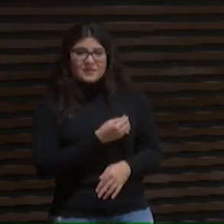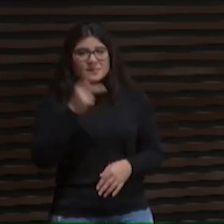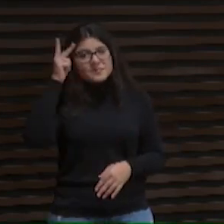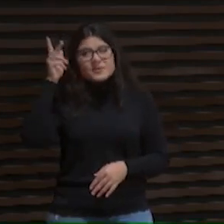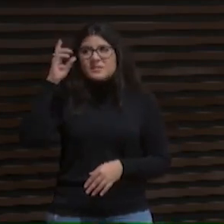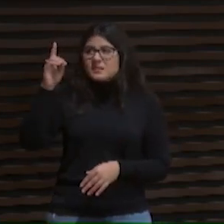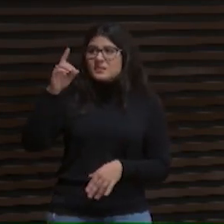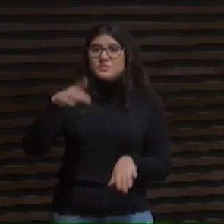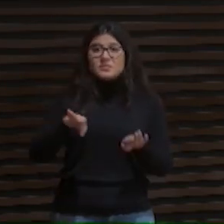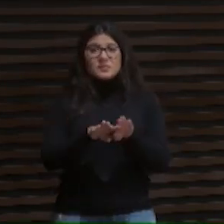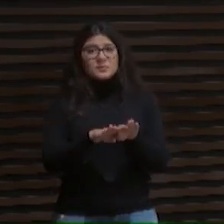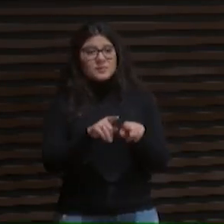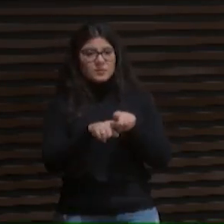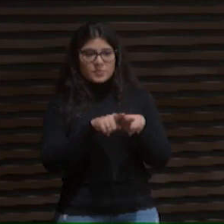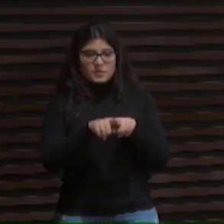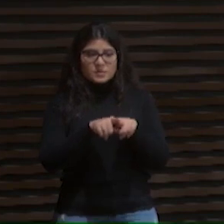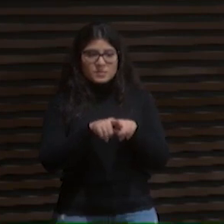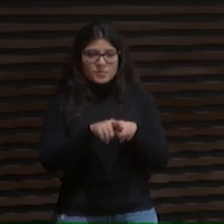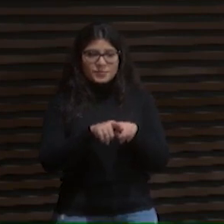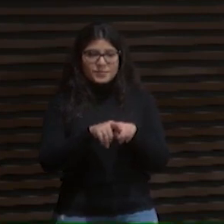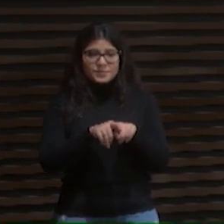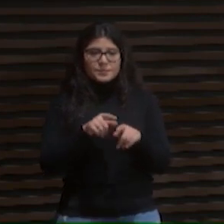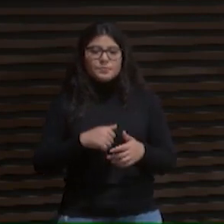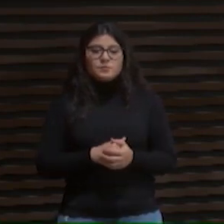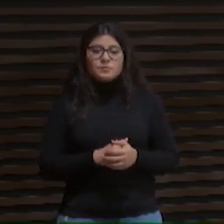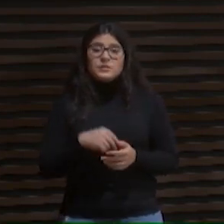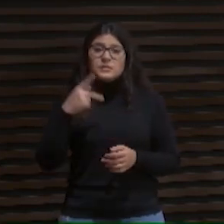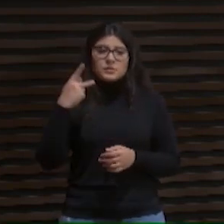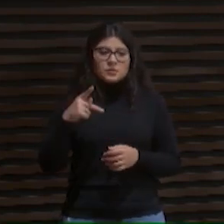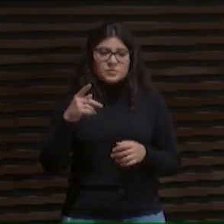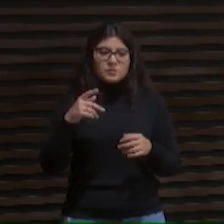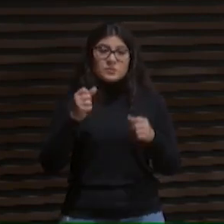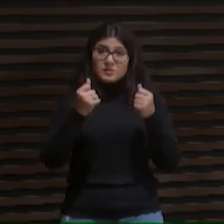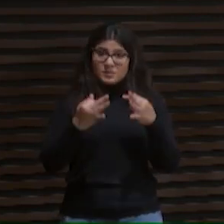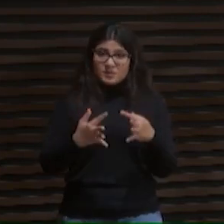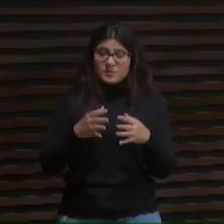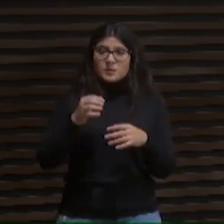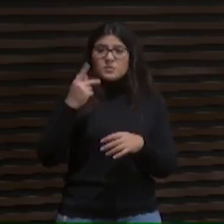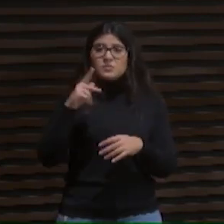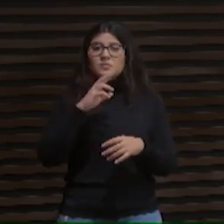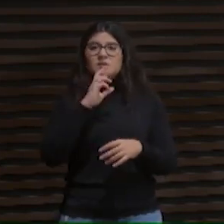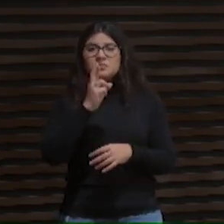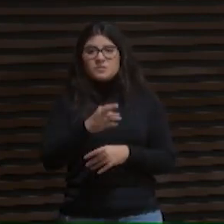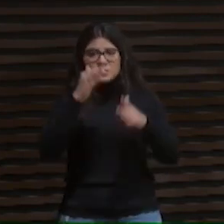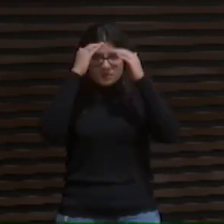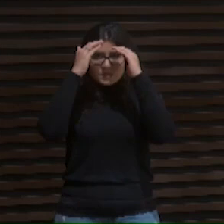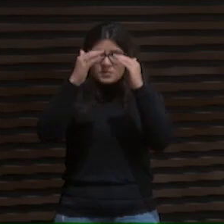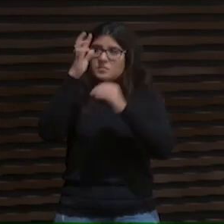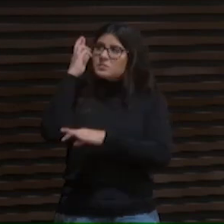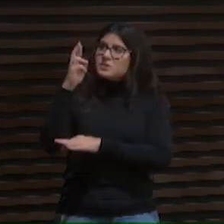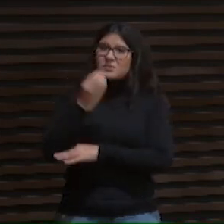para o próximo. Em outras palavras, a sua resposta em submissão ao Senhor foi uma